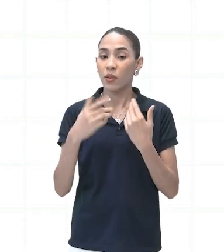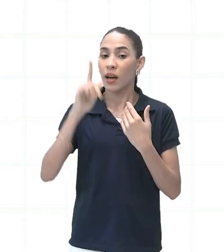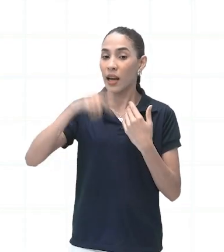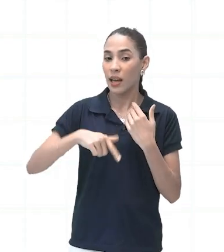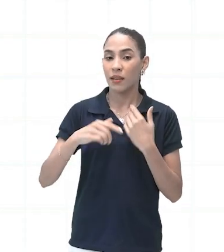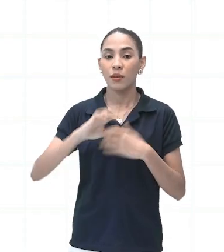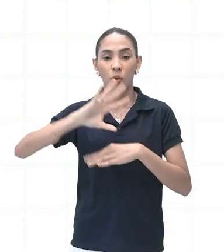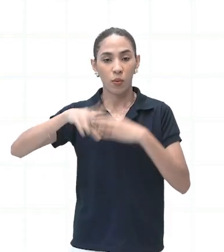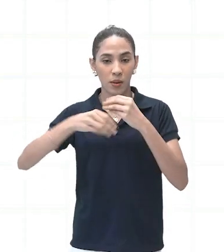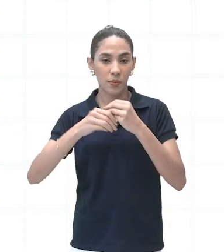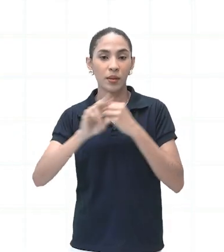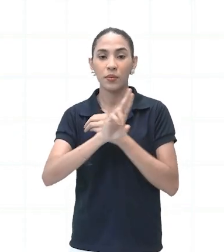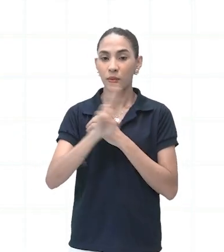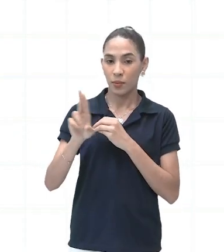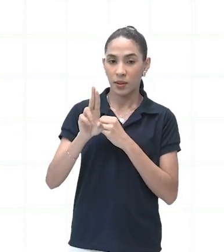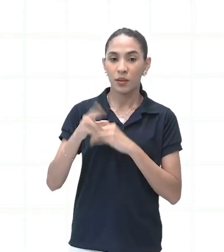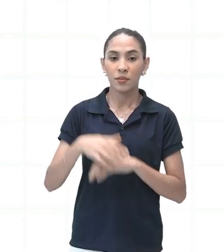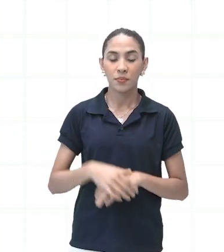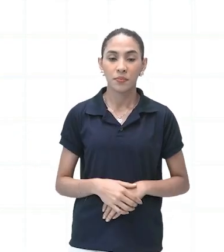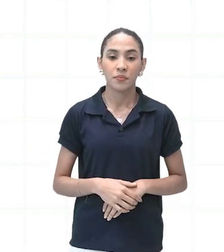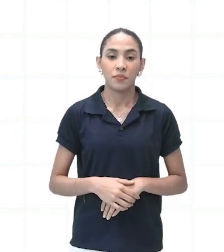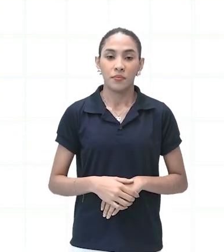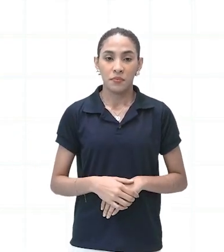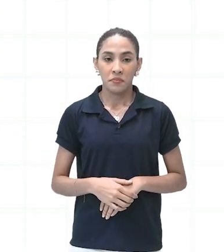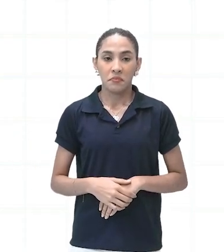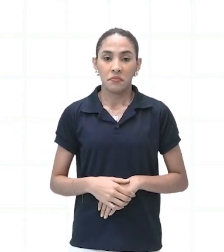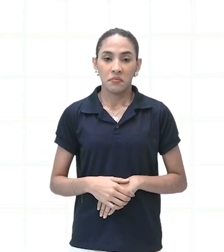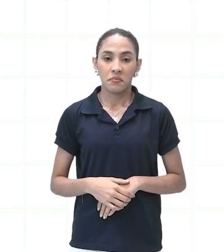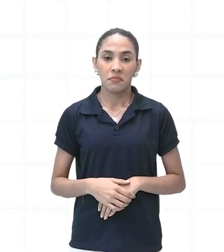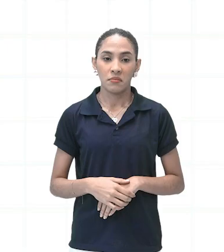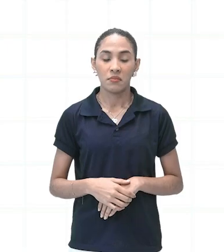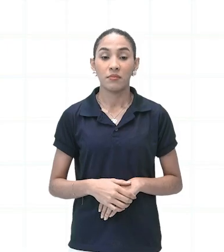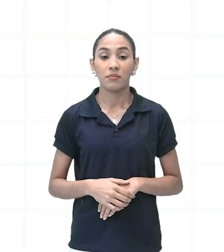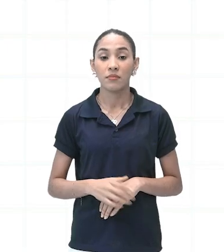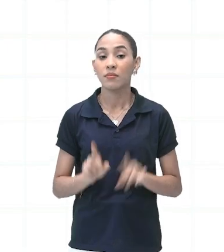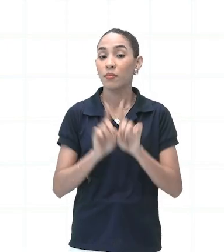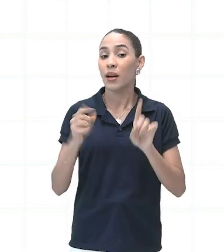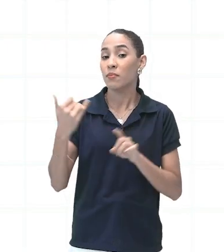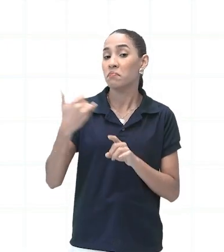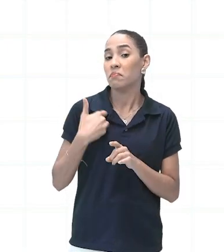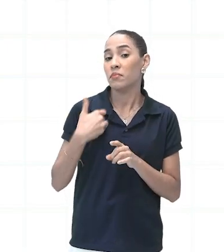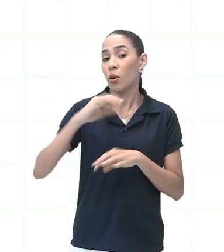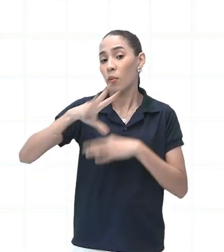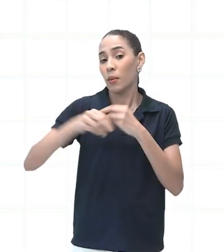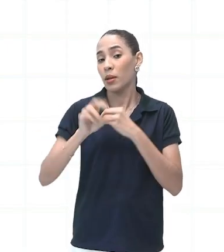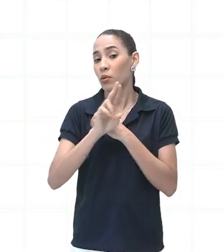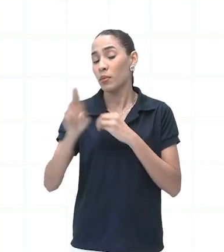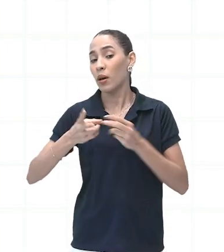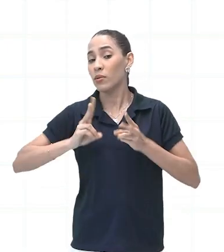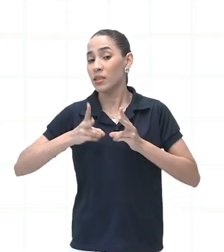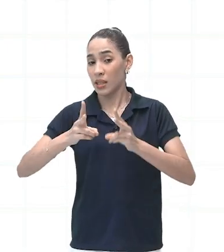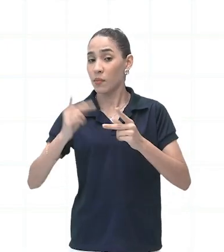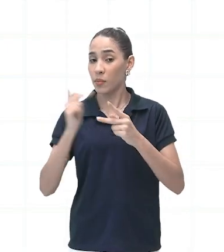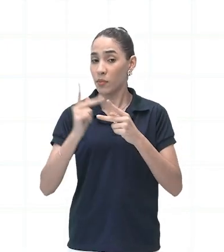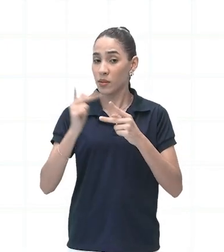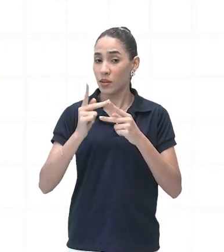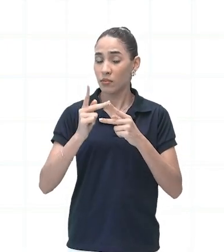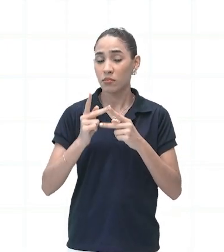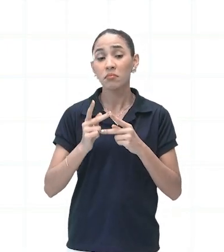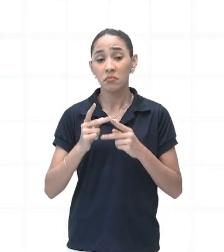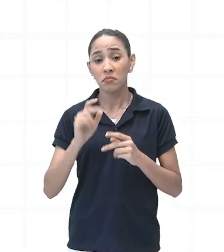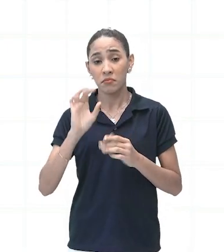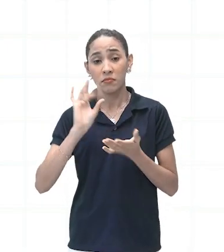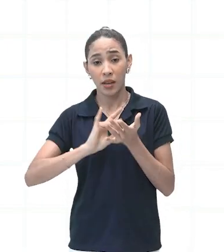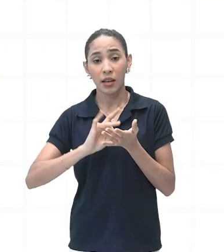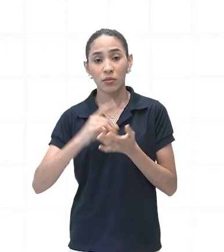um complemento nominal, ok? A professora Sara disse que complemento nominal sempre tem preposição.